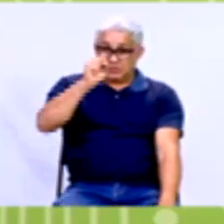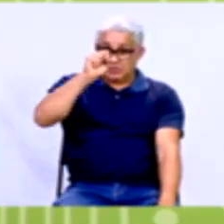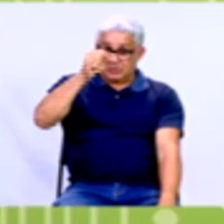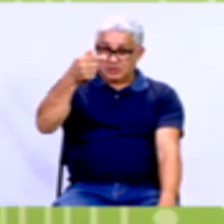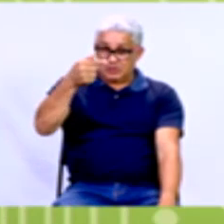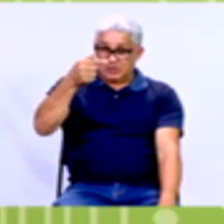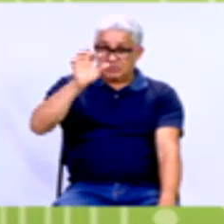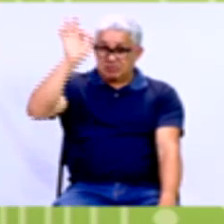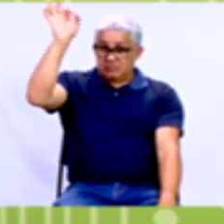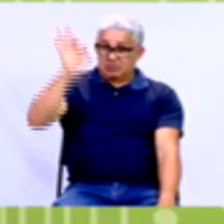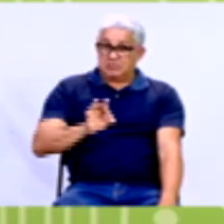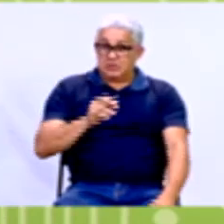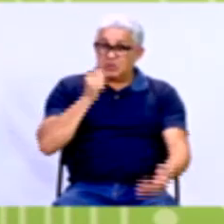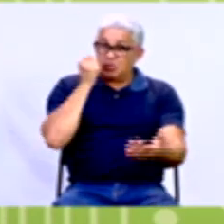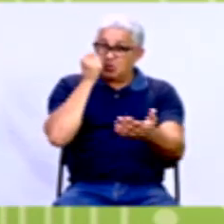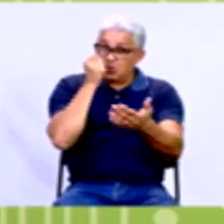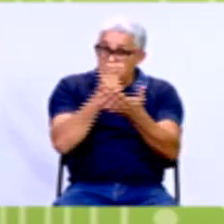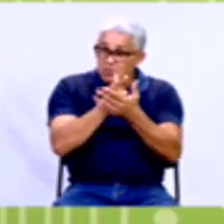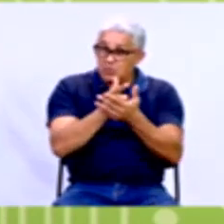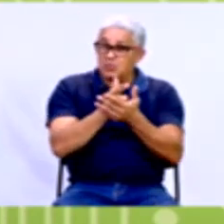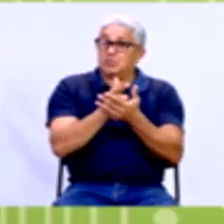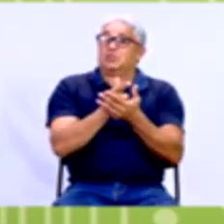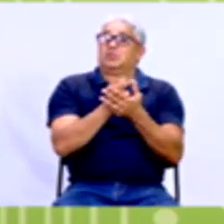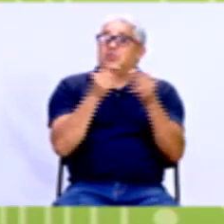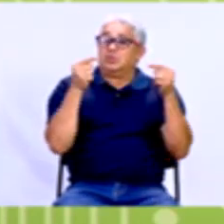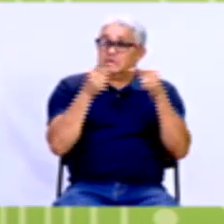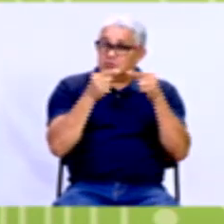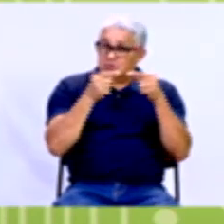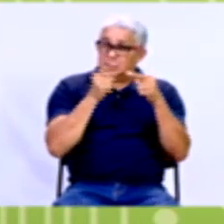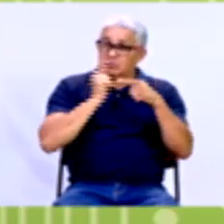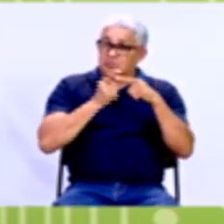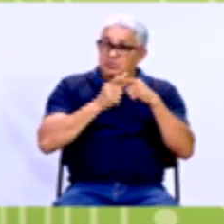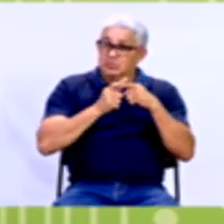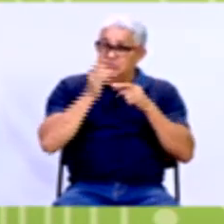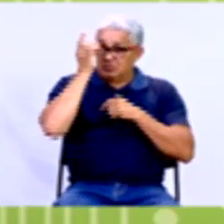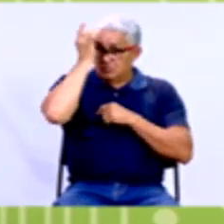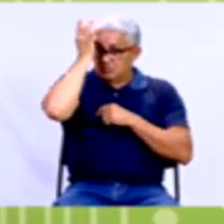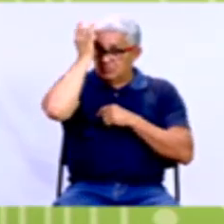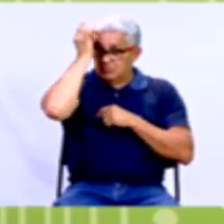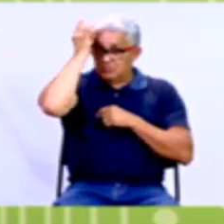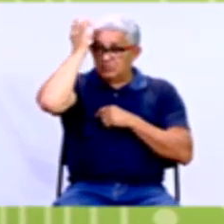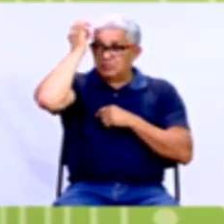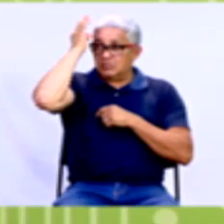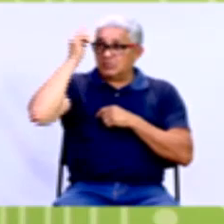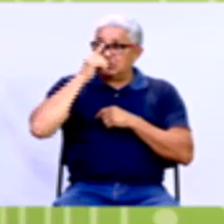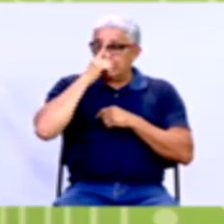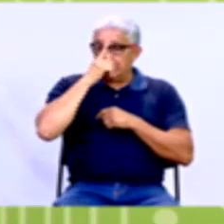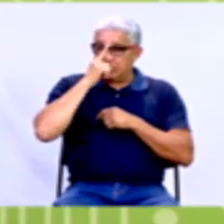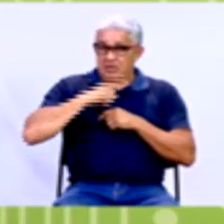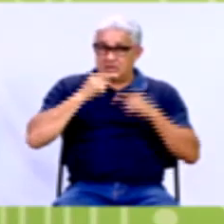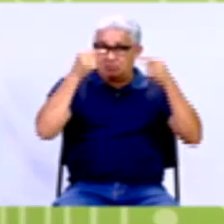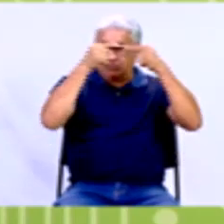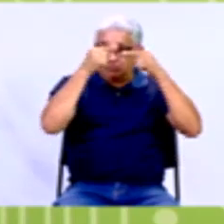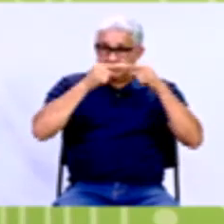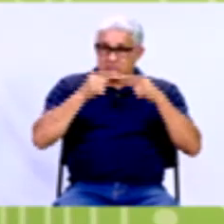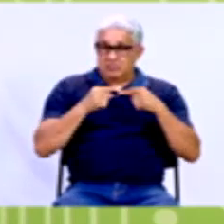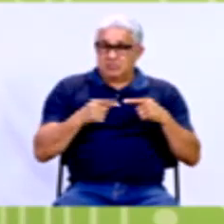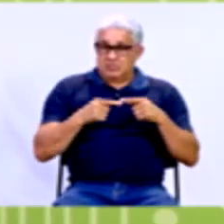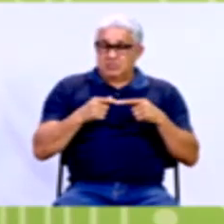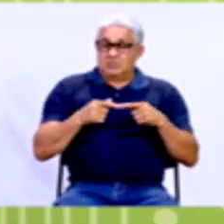da variação das compras, ela tem a ver com a comodidade. Então, a gente viu que tem uma correlação muito alta aí mesmo,